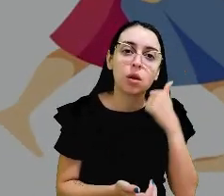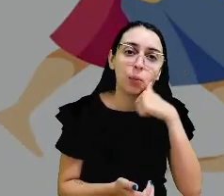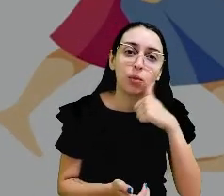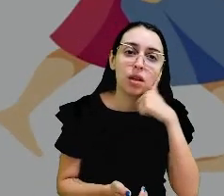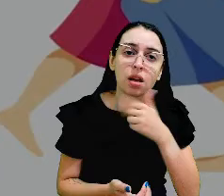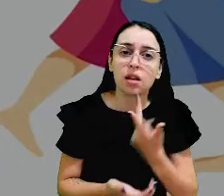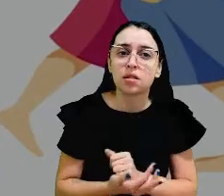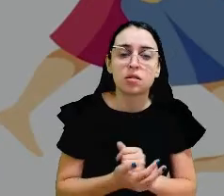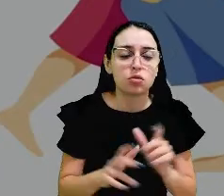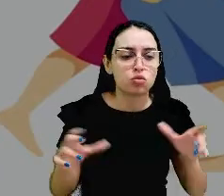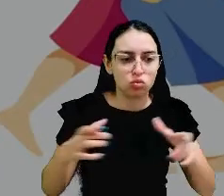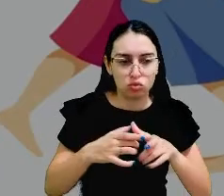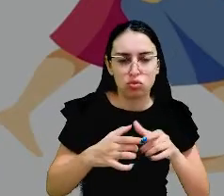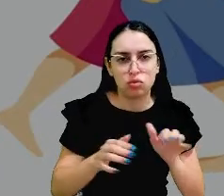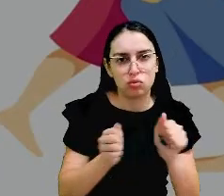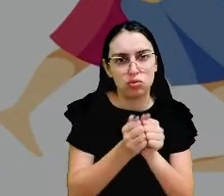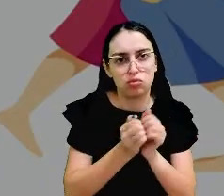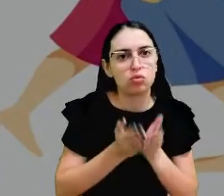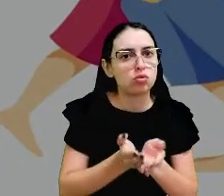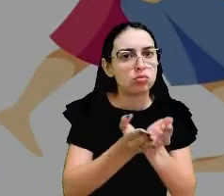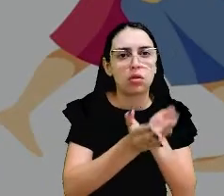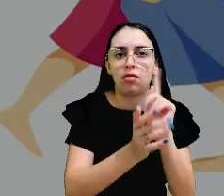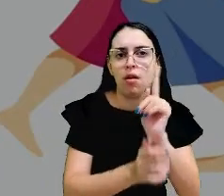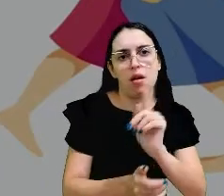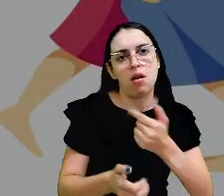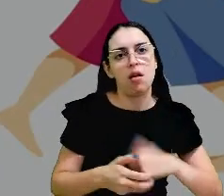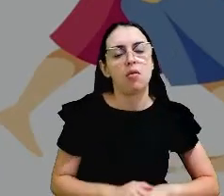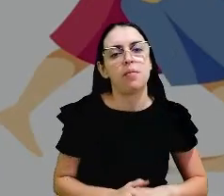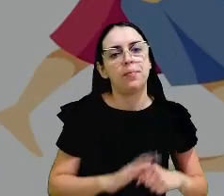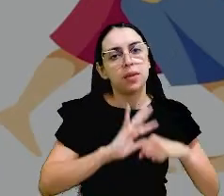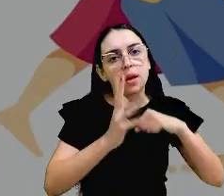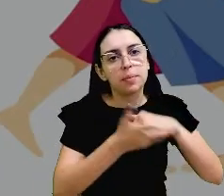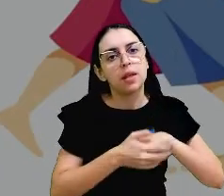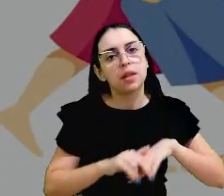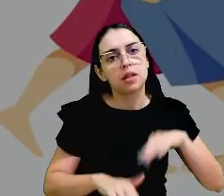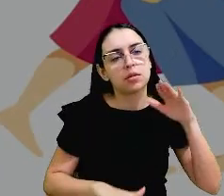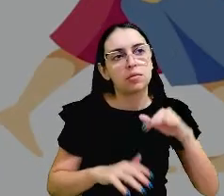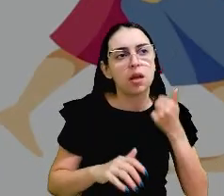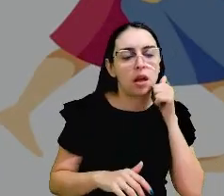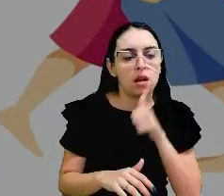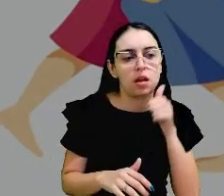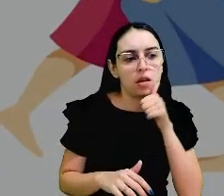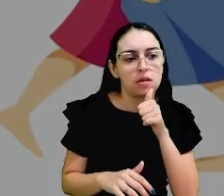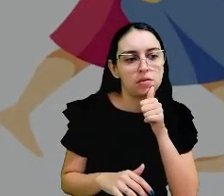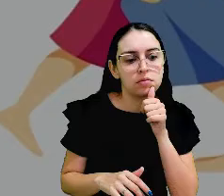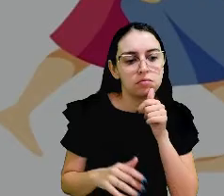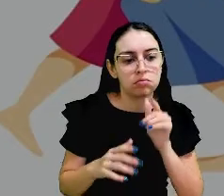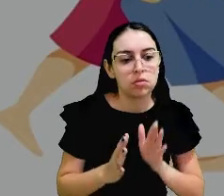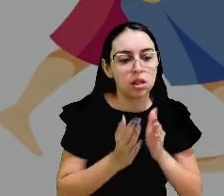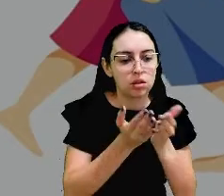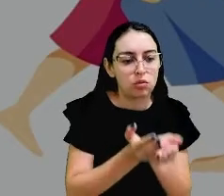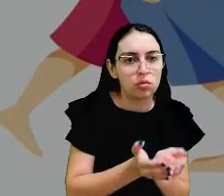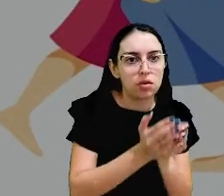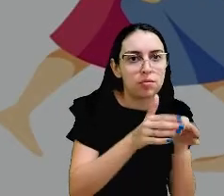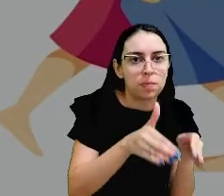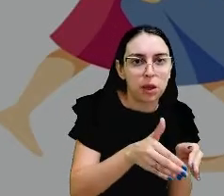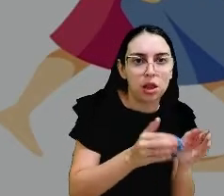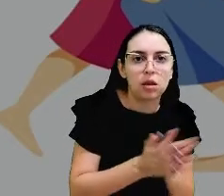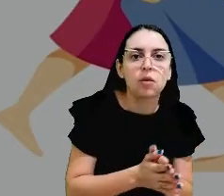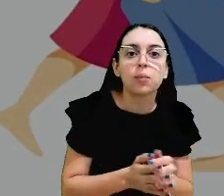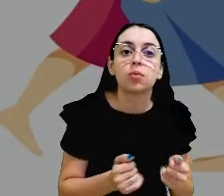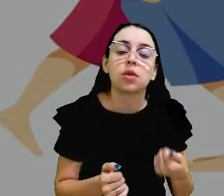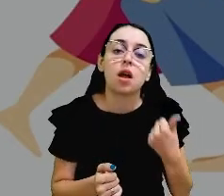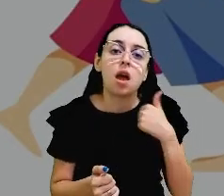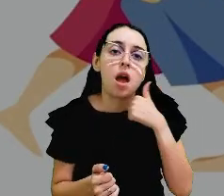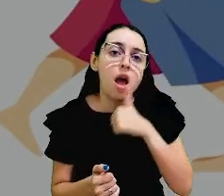não estão todas no mesmo barco, né? Como na pandemia. Algumas mulheres estão numa canoa e outras estão